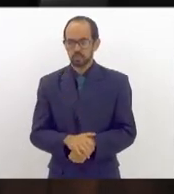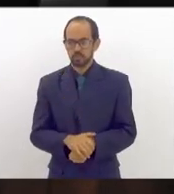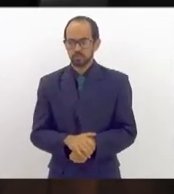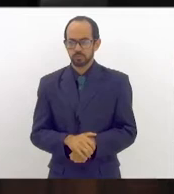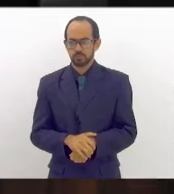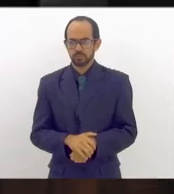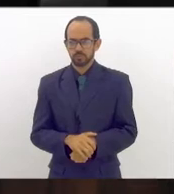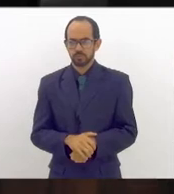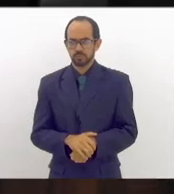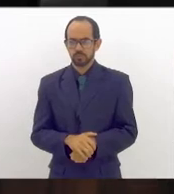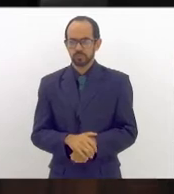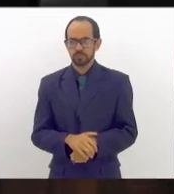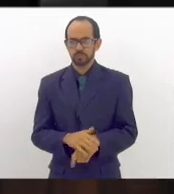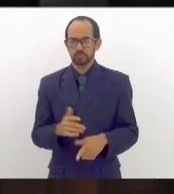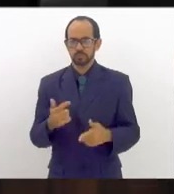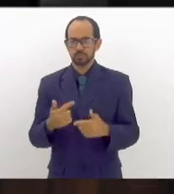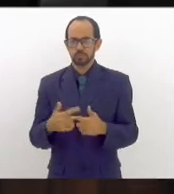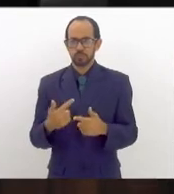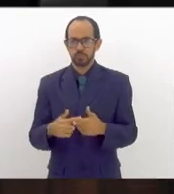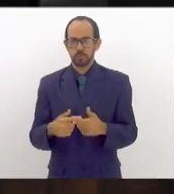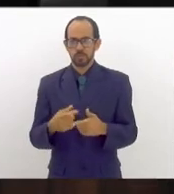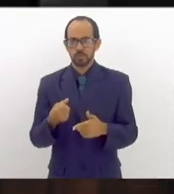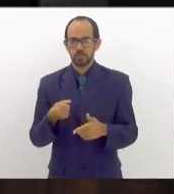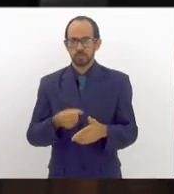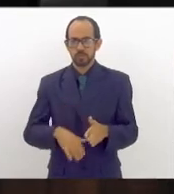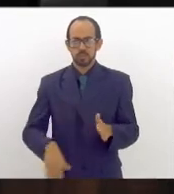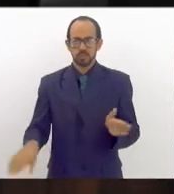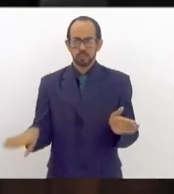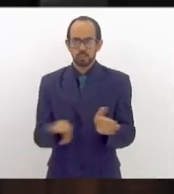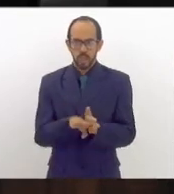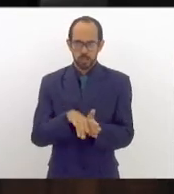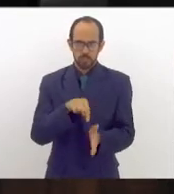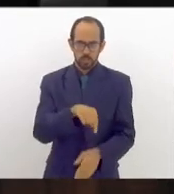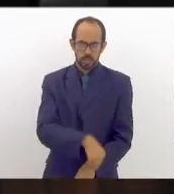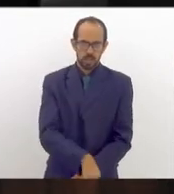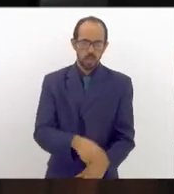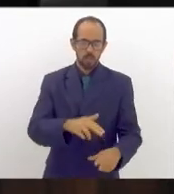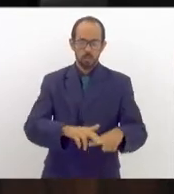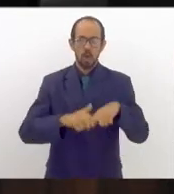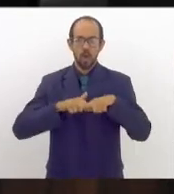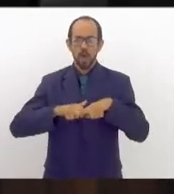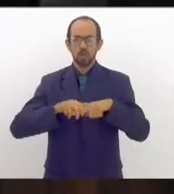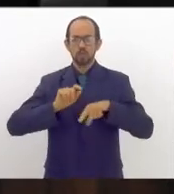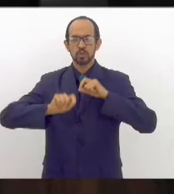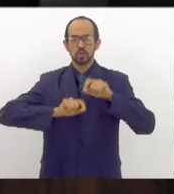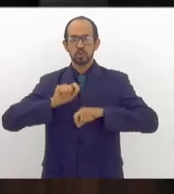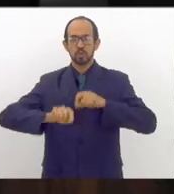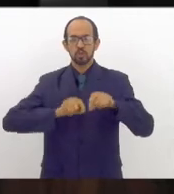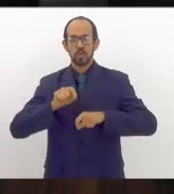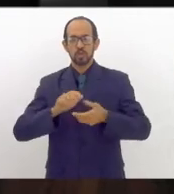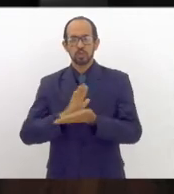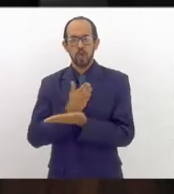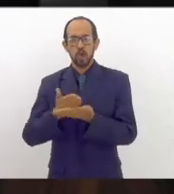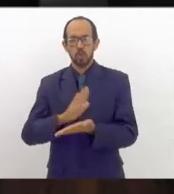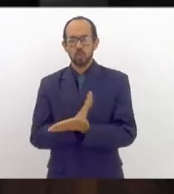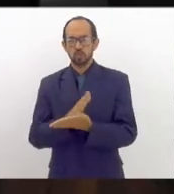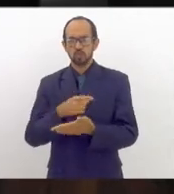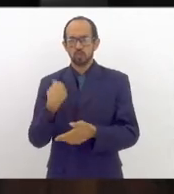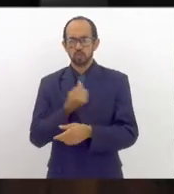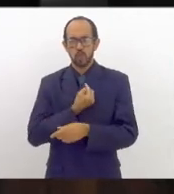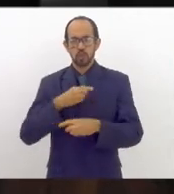tenho dúvida porque chegamos até aqui foi por conta da determinação de alguns dos nossos ministros do